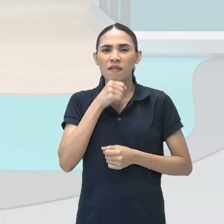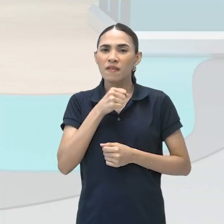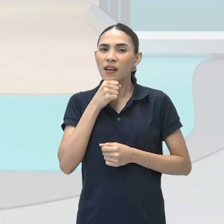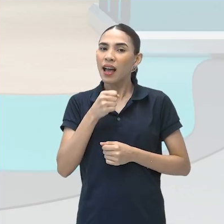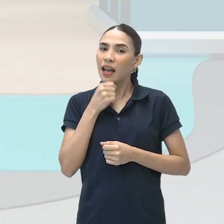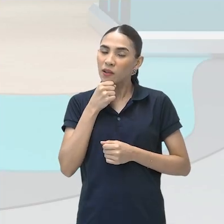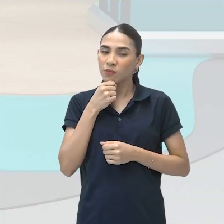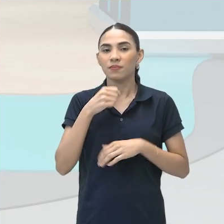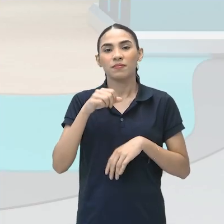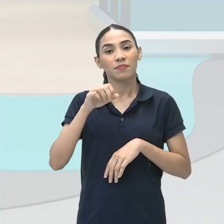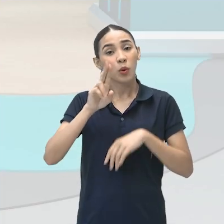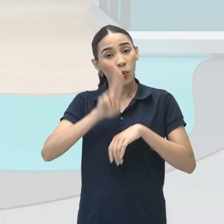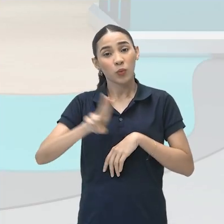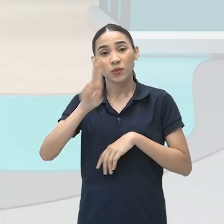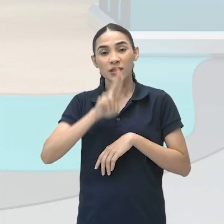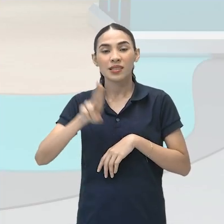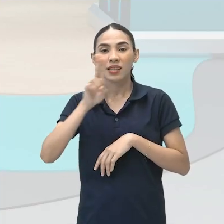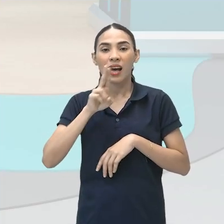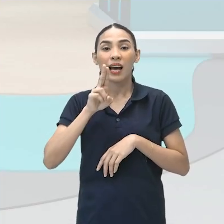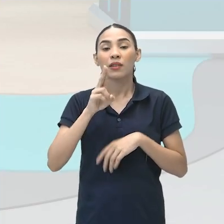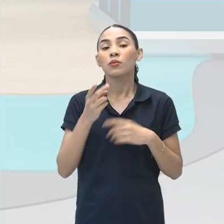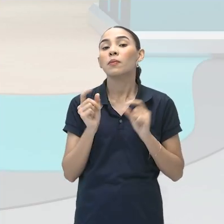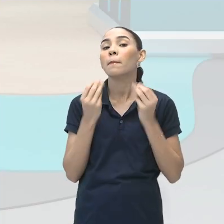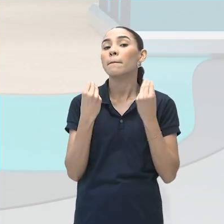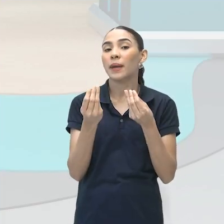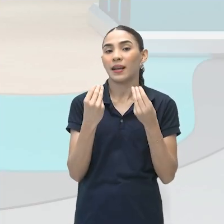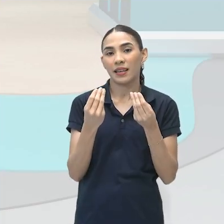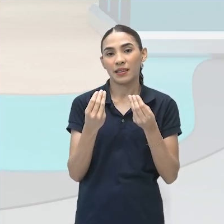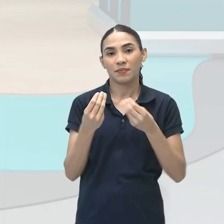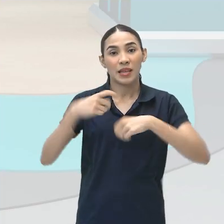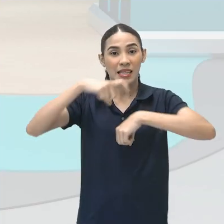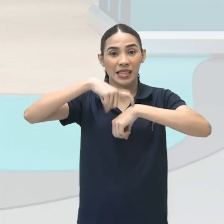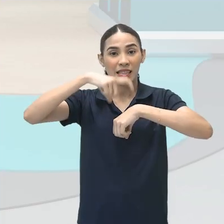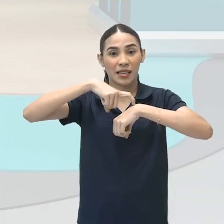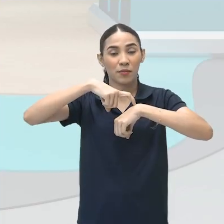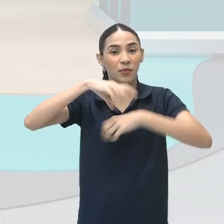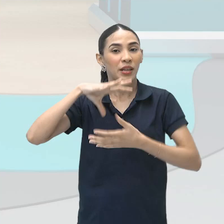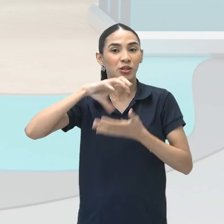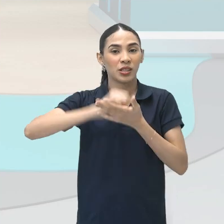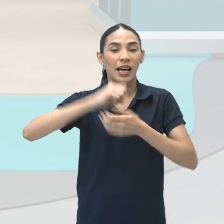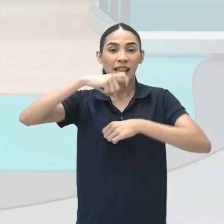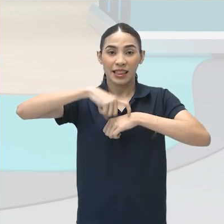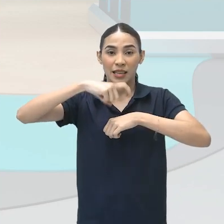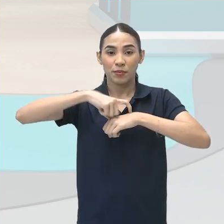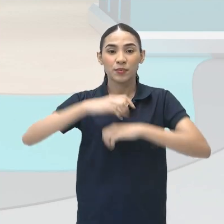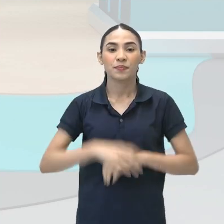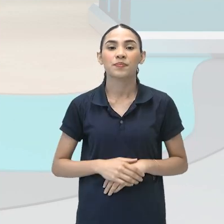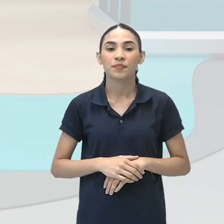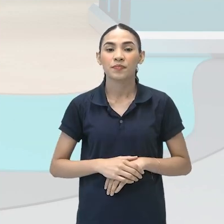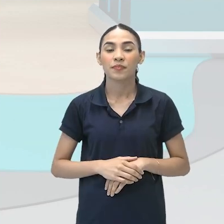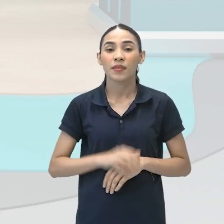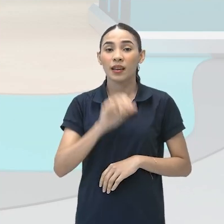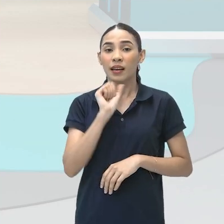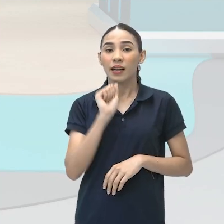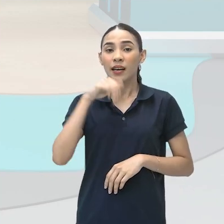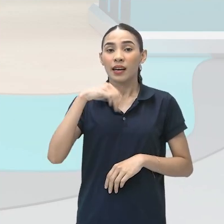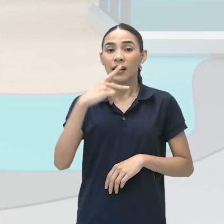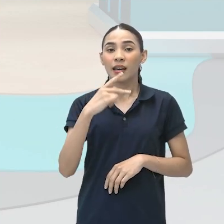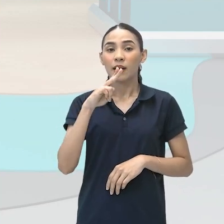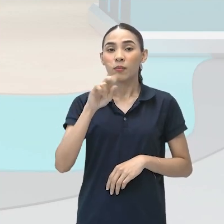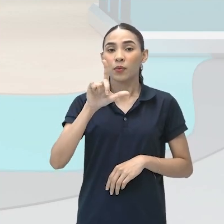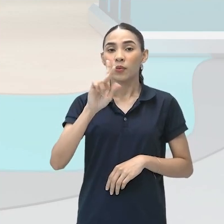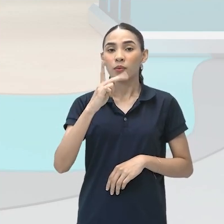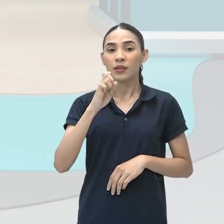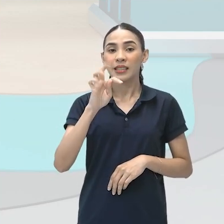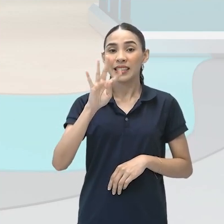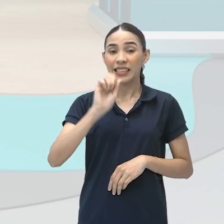tempo utilizado para marcar o tempo, para registrar o tempo. Este objeto é chamado ampulheta, o primeiro que